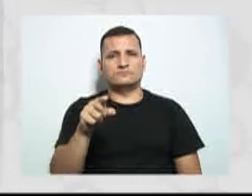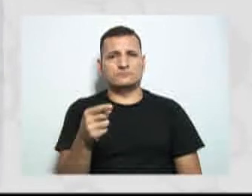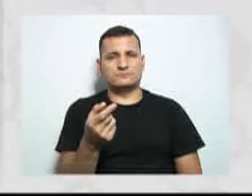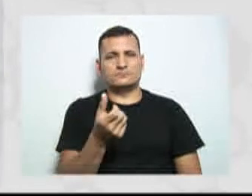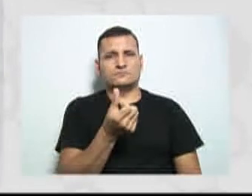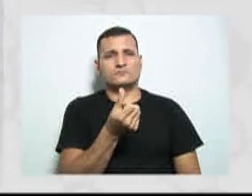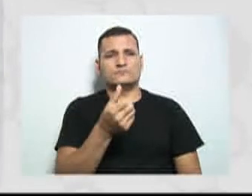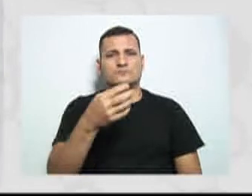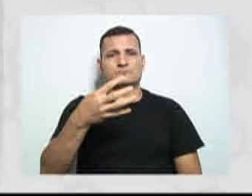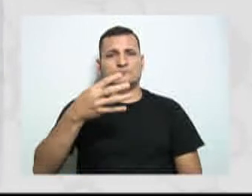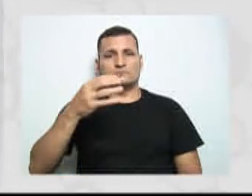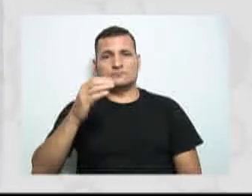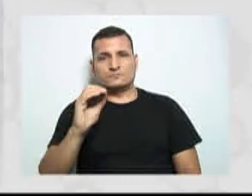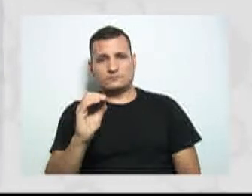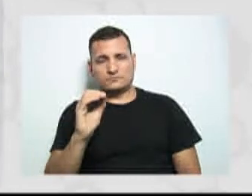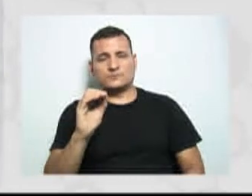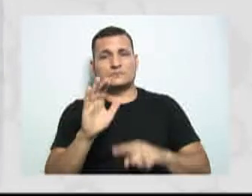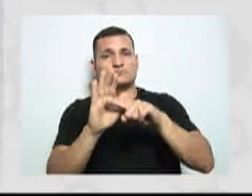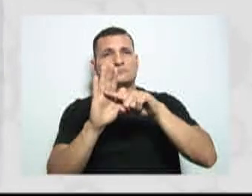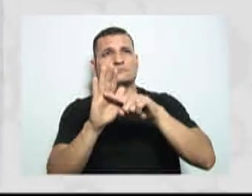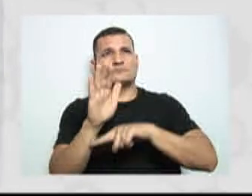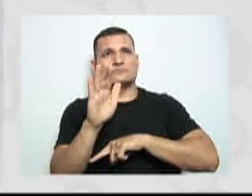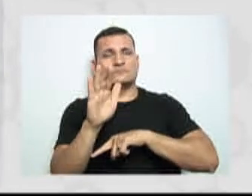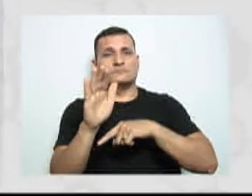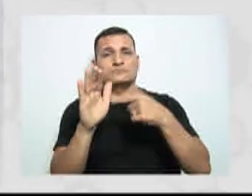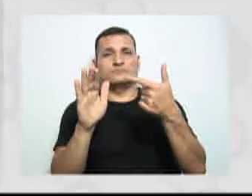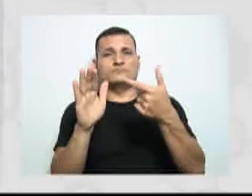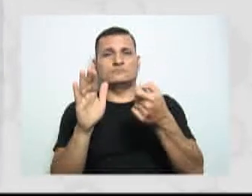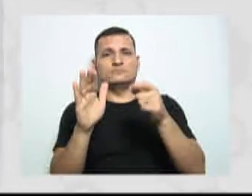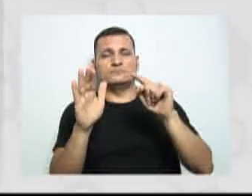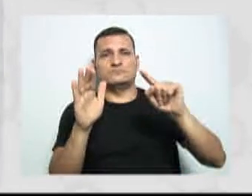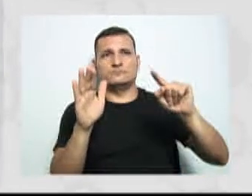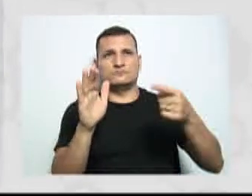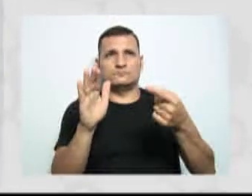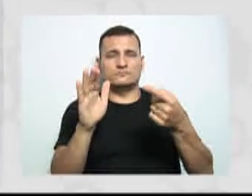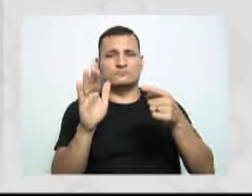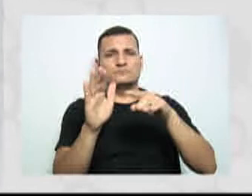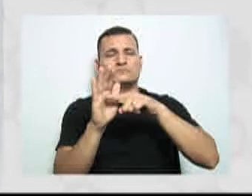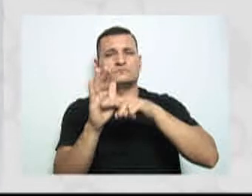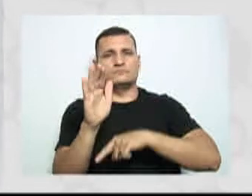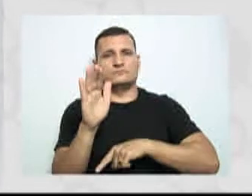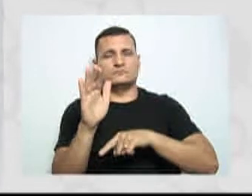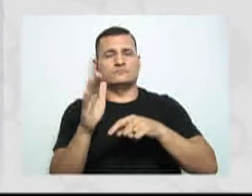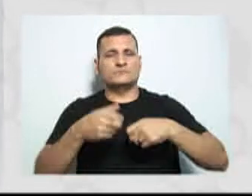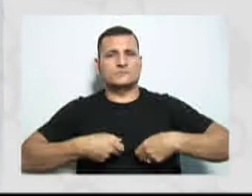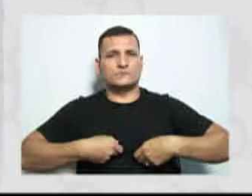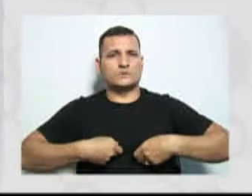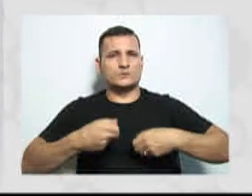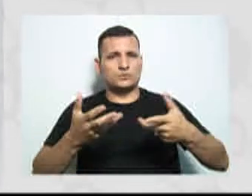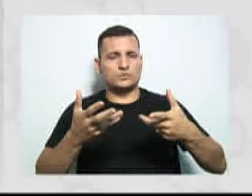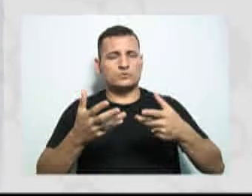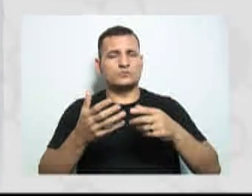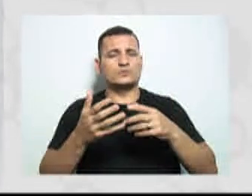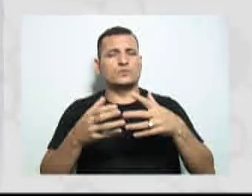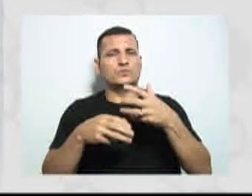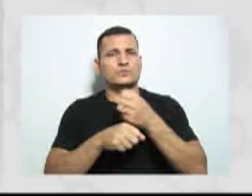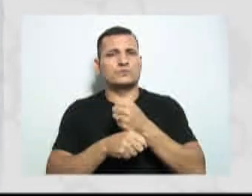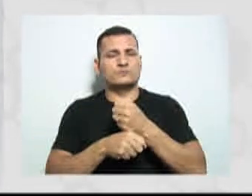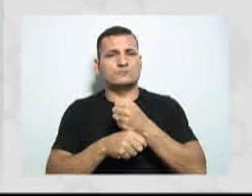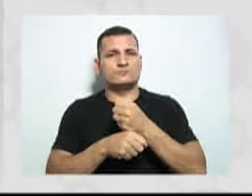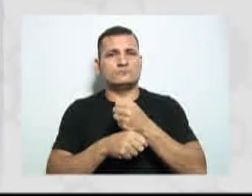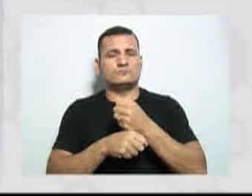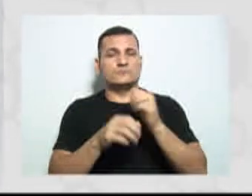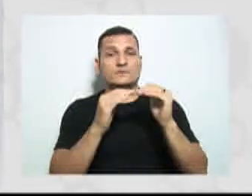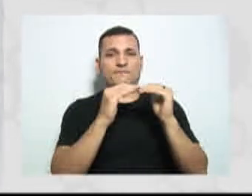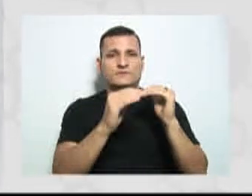13.640. Faço a dedução dos meus 20.000 de receita menos os meus custos, total dos meus custos, tanto fixos quanto